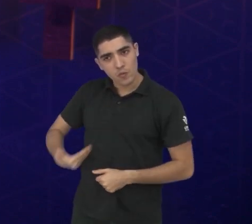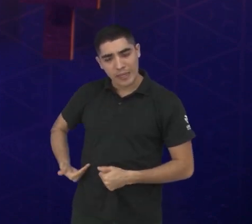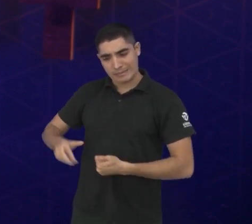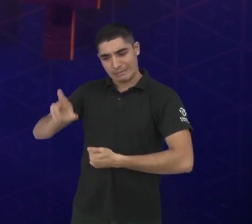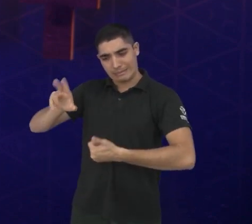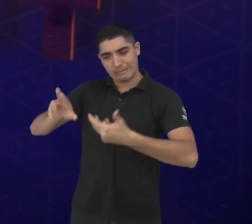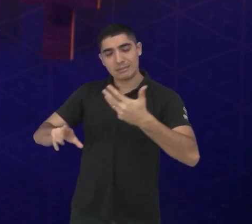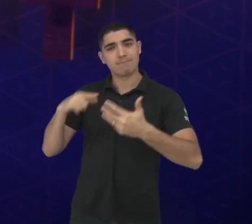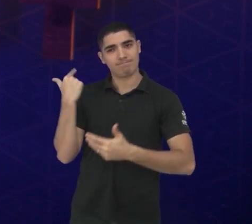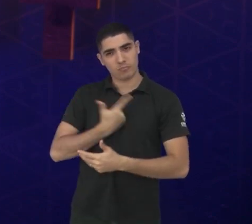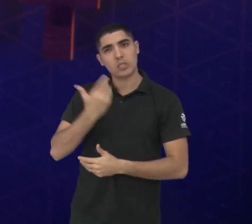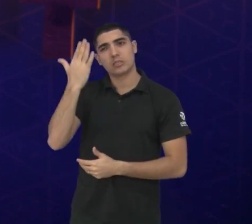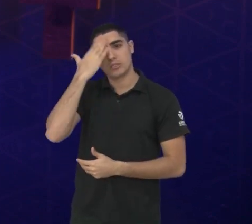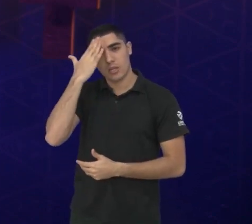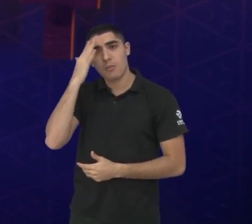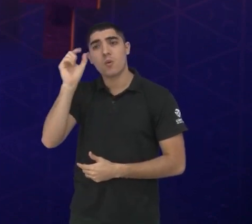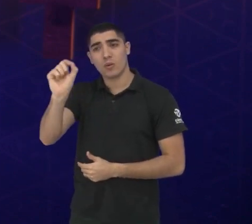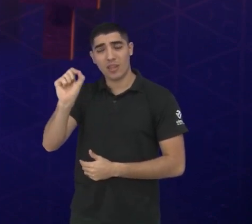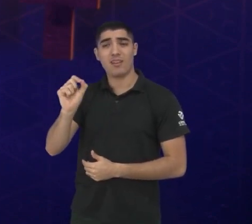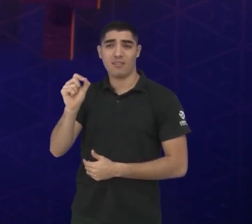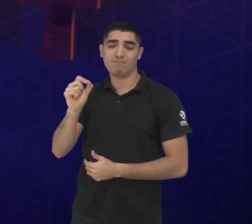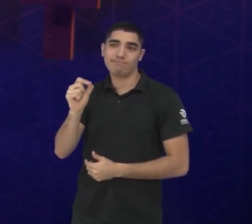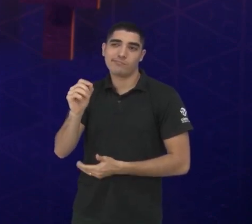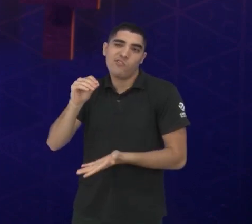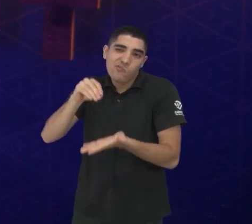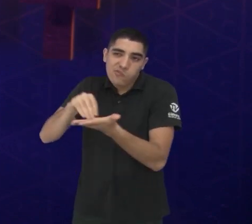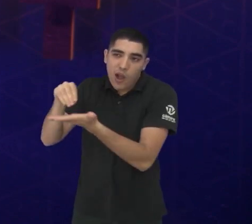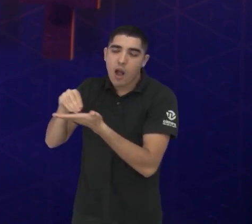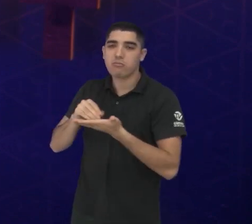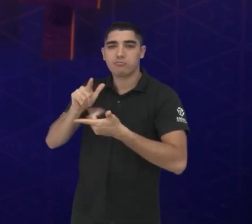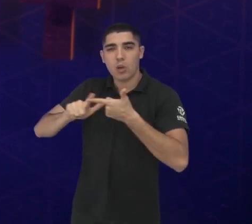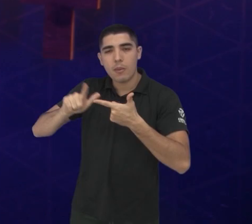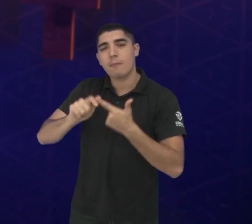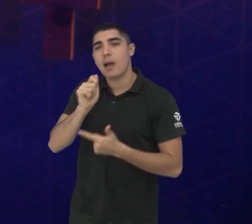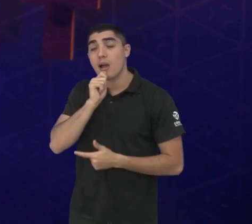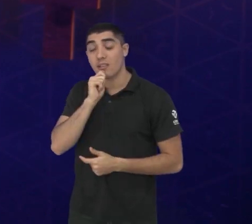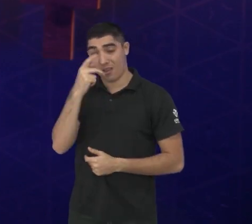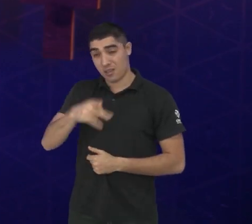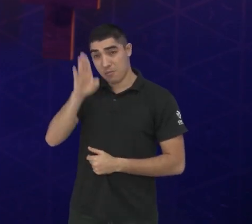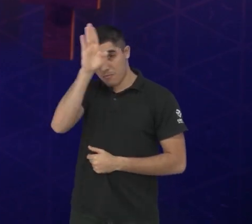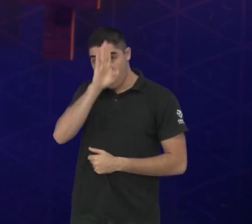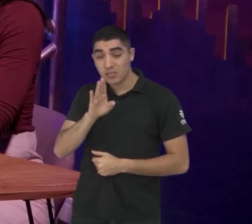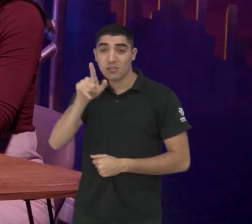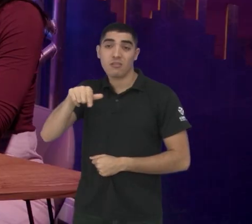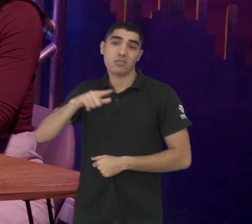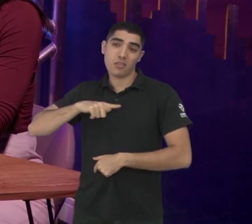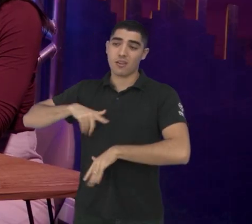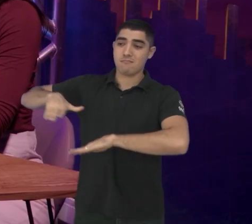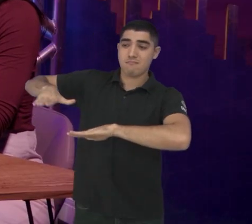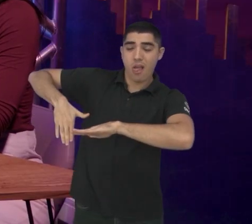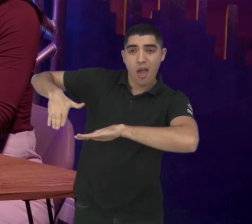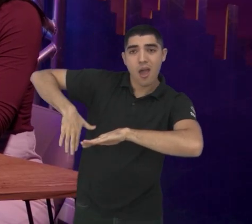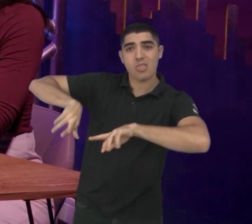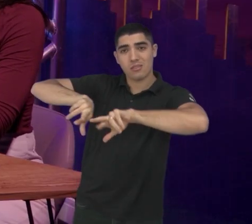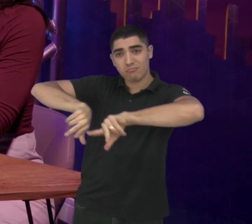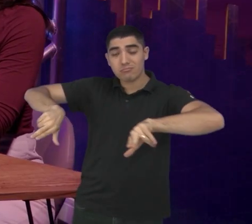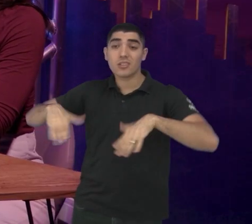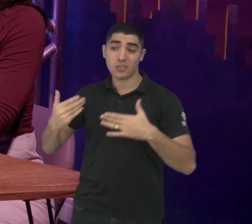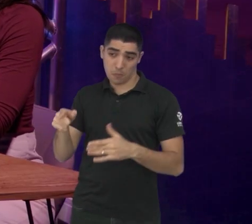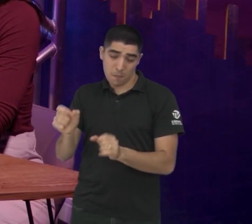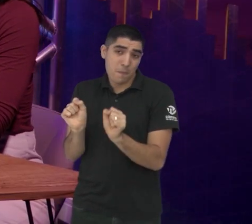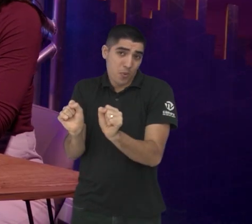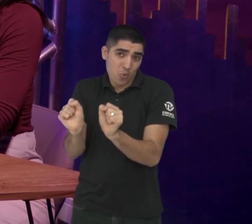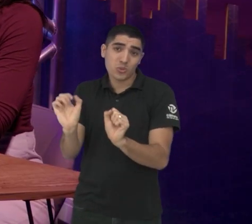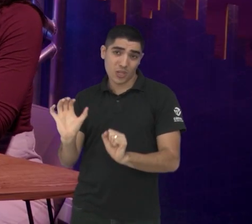públicas. Para isso, a gente sabe da nossa carência, da nossa deficiência em relação a isso, porque é um país tropical, é suscetível